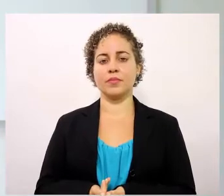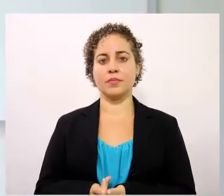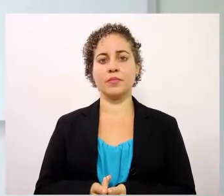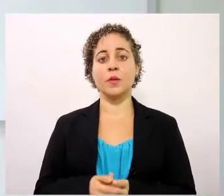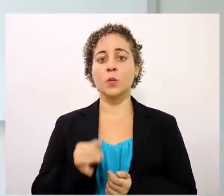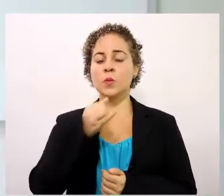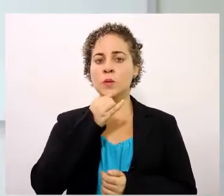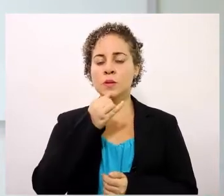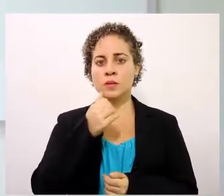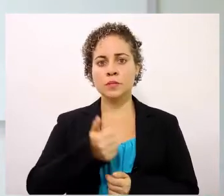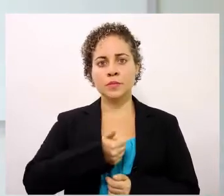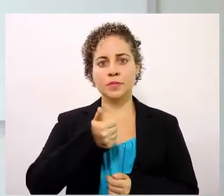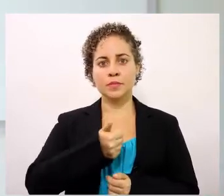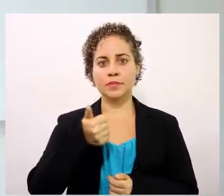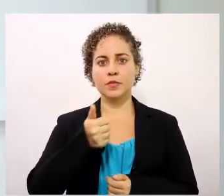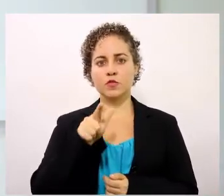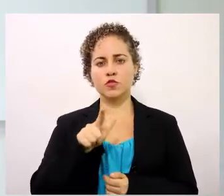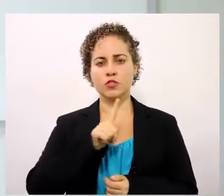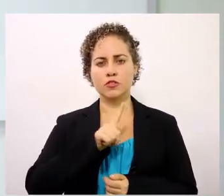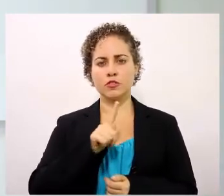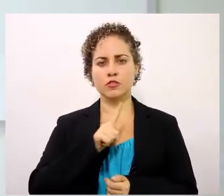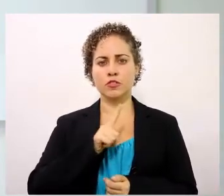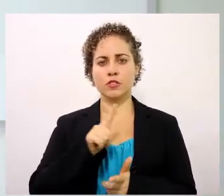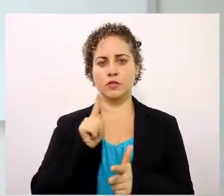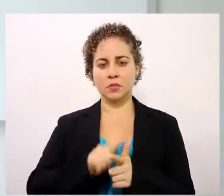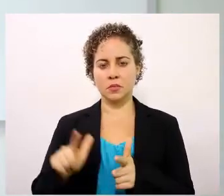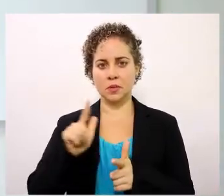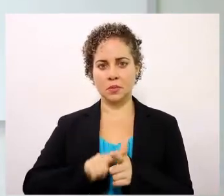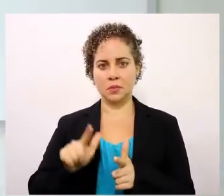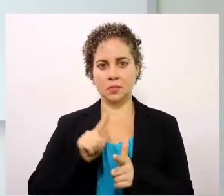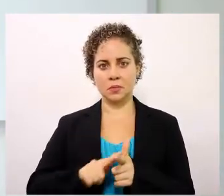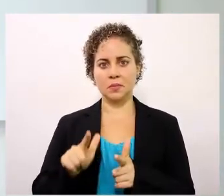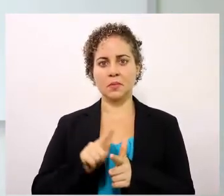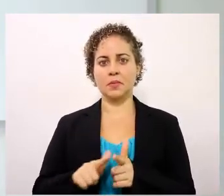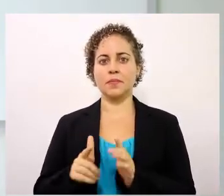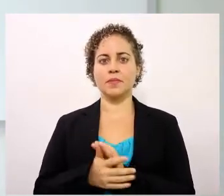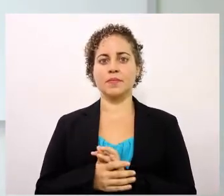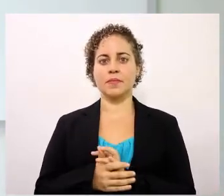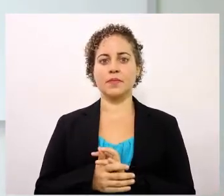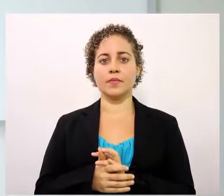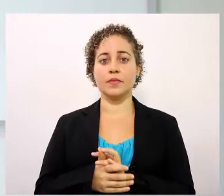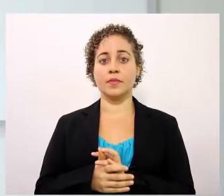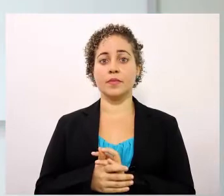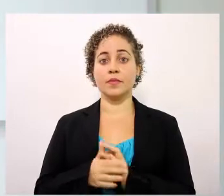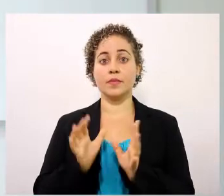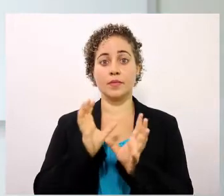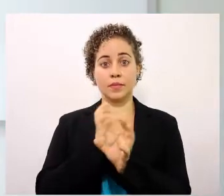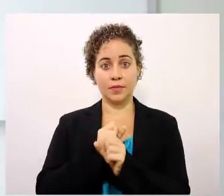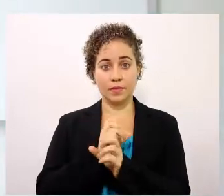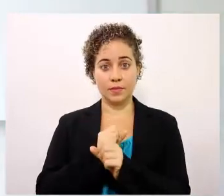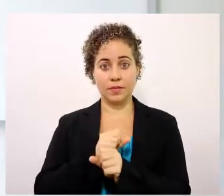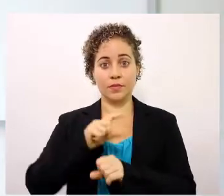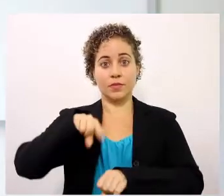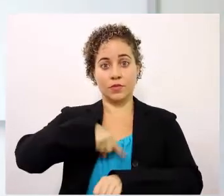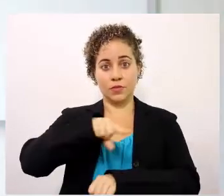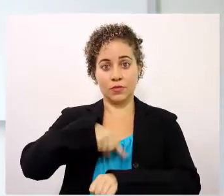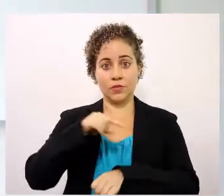No exemplo 1, você terá esse problema. Pretende-se calcular as horas homens